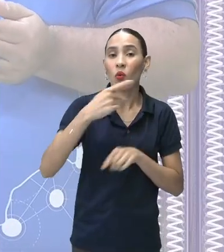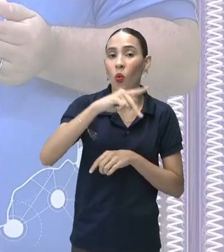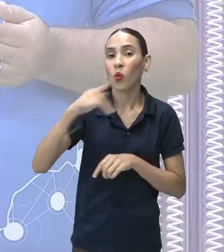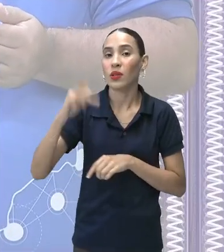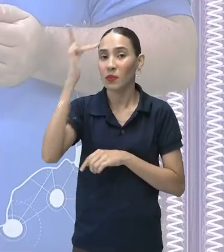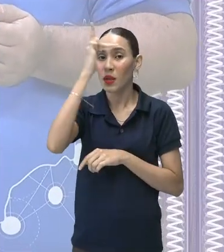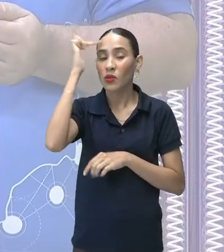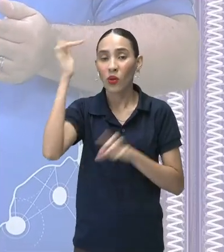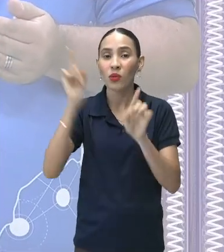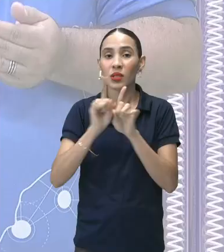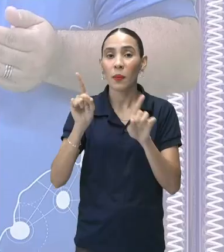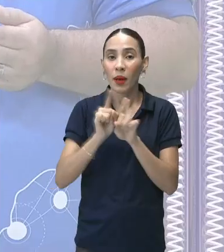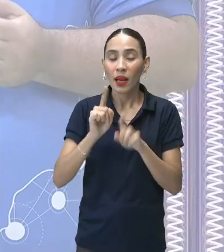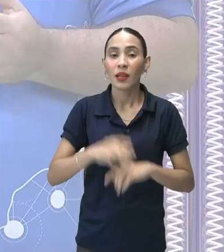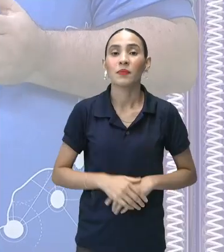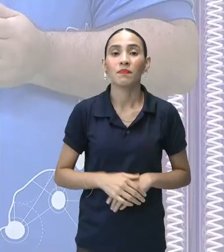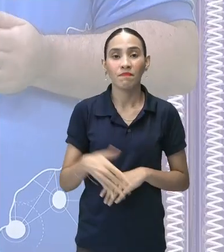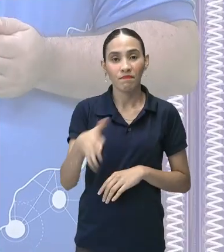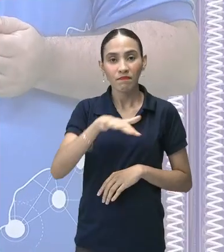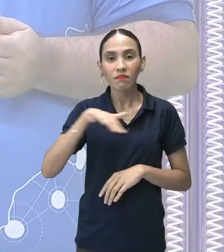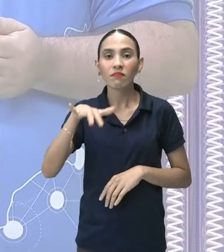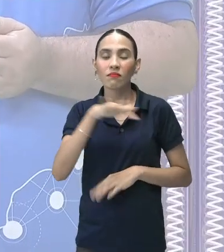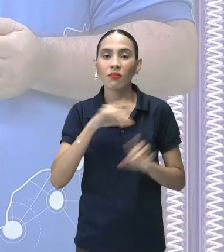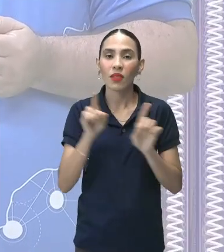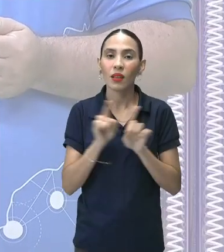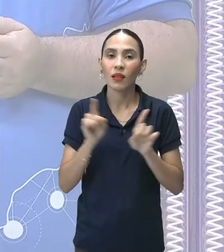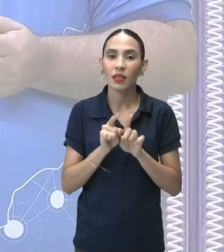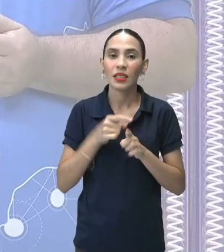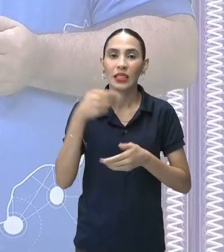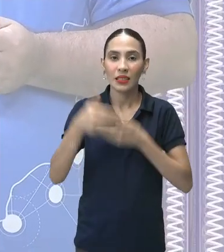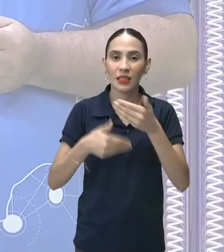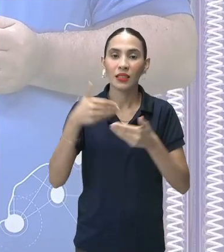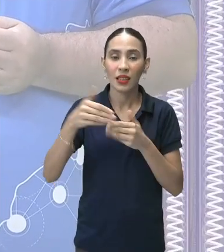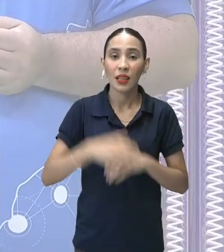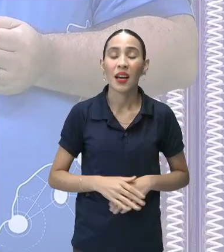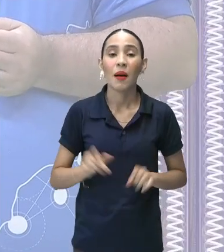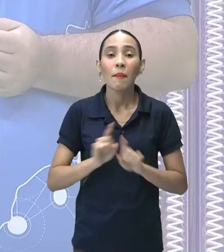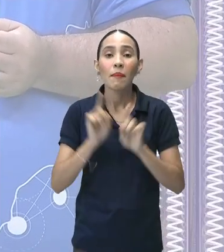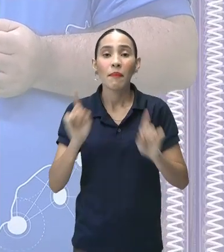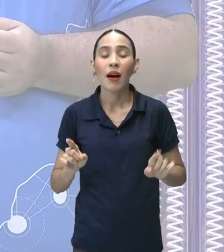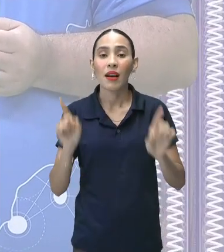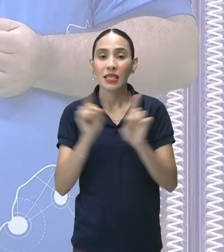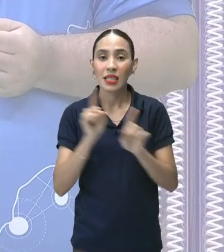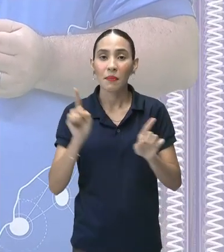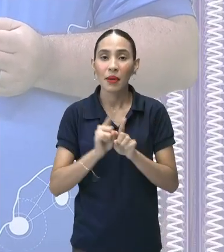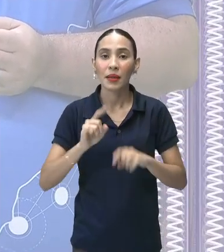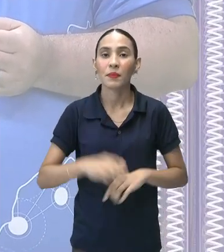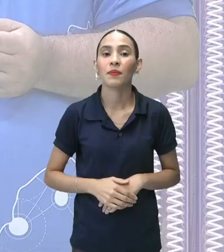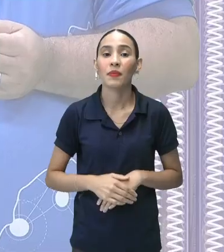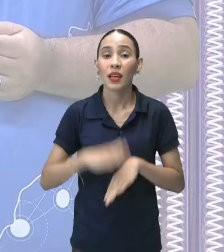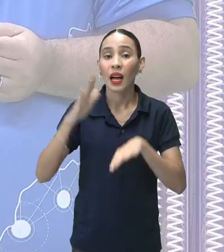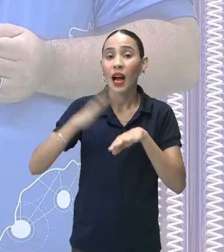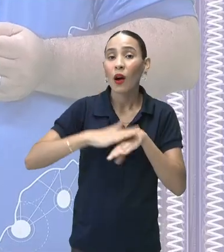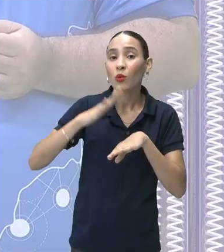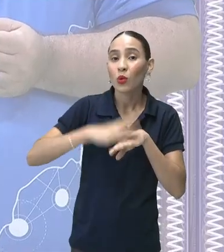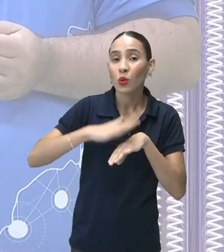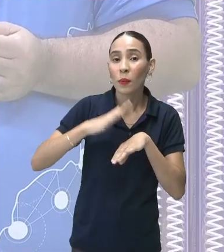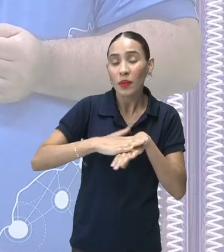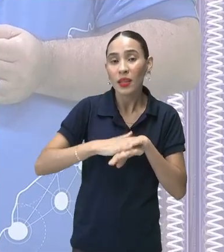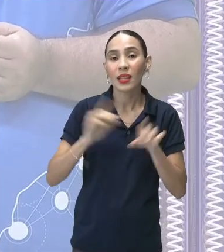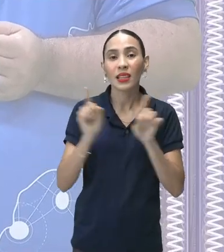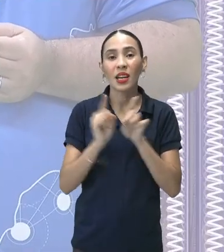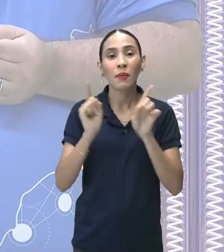estão envolvidos nessa caminhada, mas, ao mesmo tempo, a autonomia,